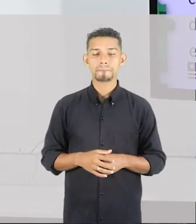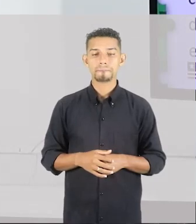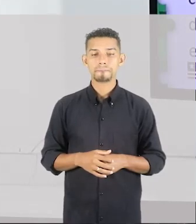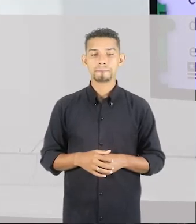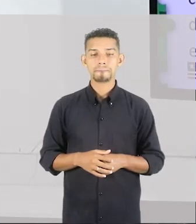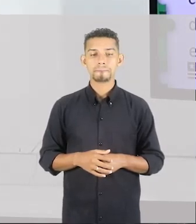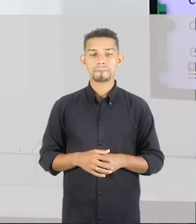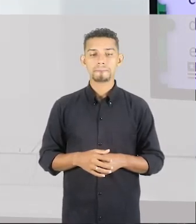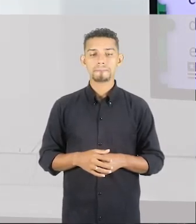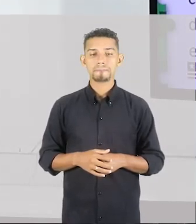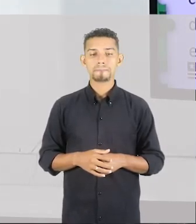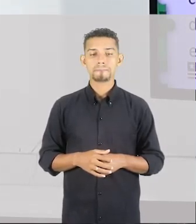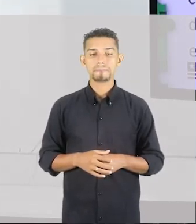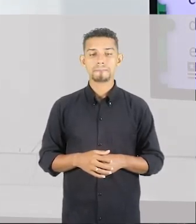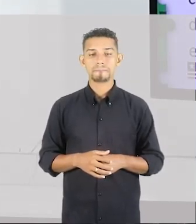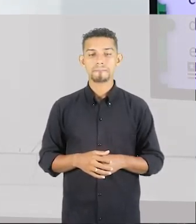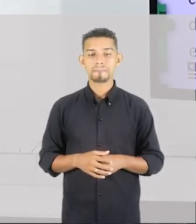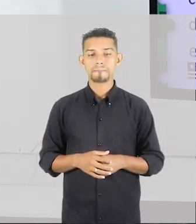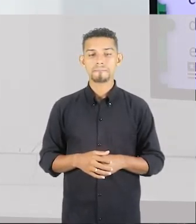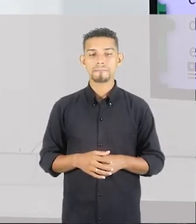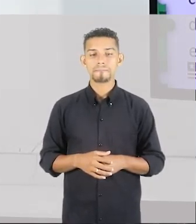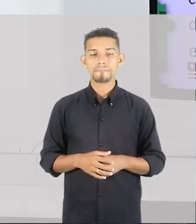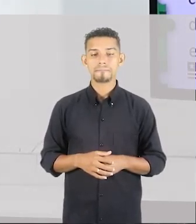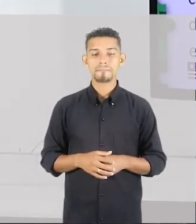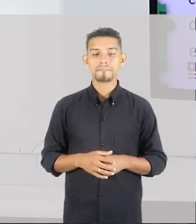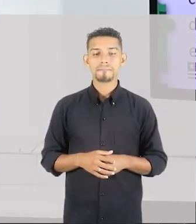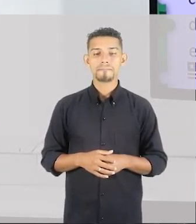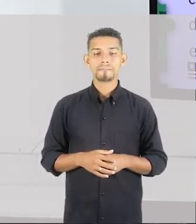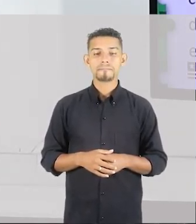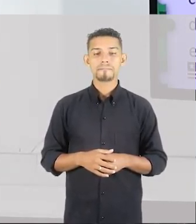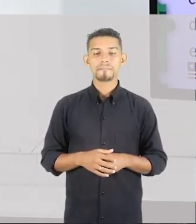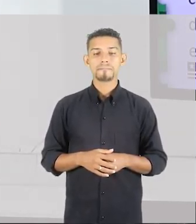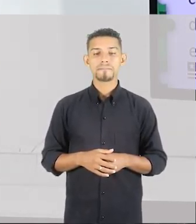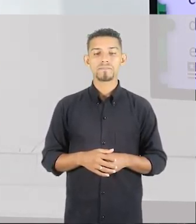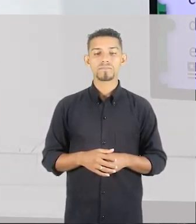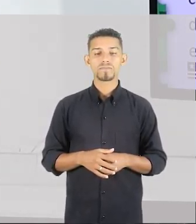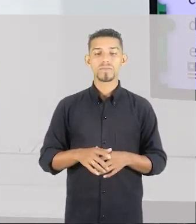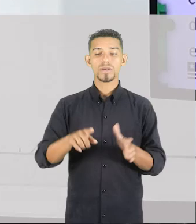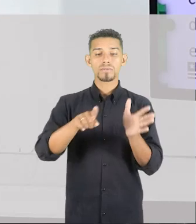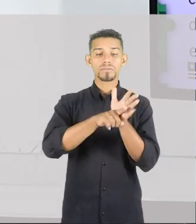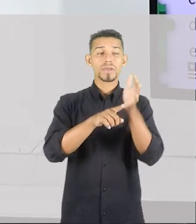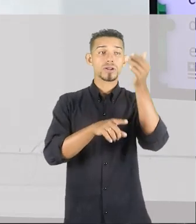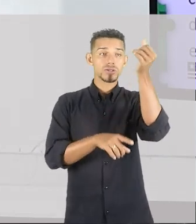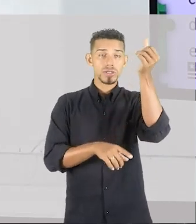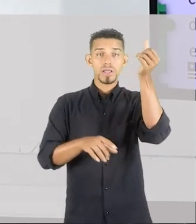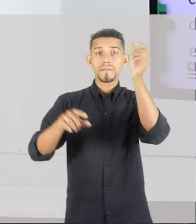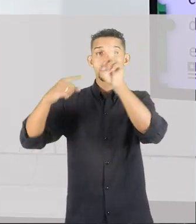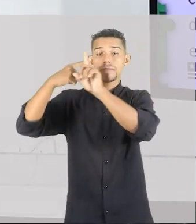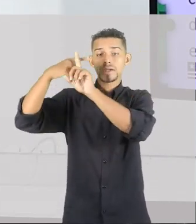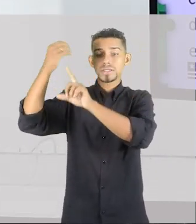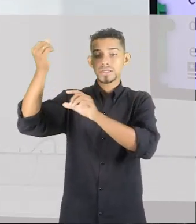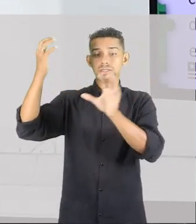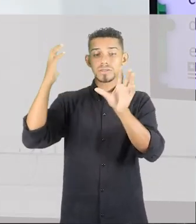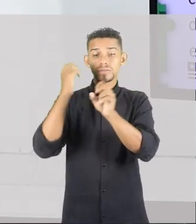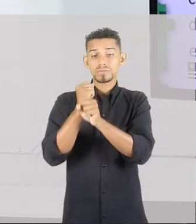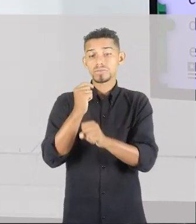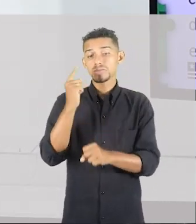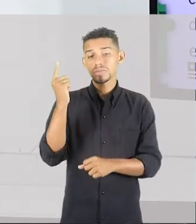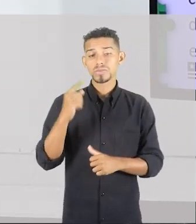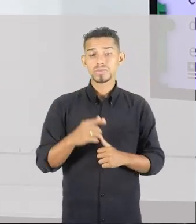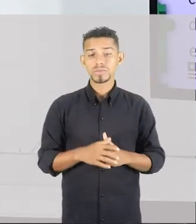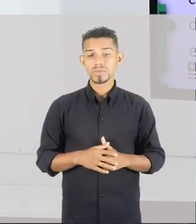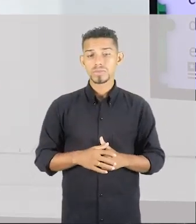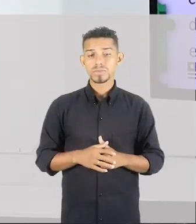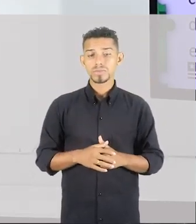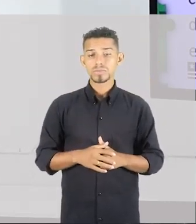Pronto. Certo? Então, ó, menos 6 mais 6 dá 0. Da próxima vez, se você quiser